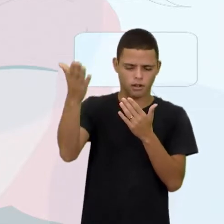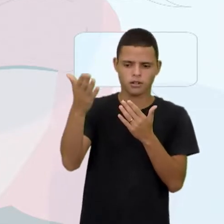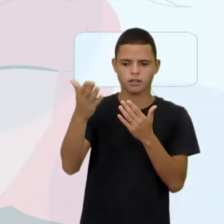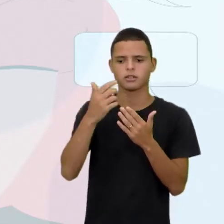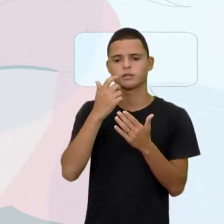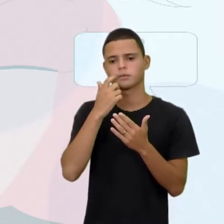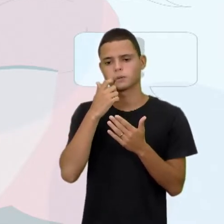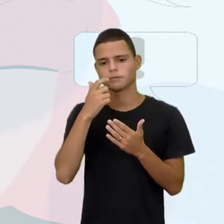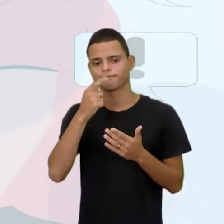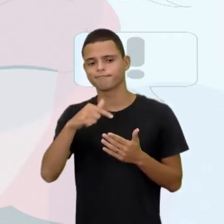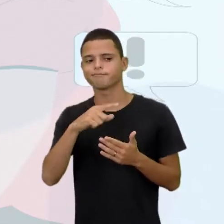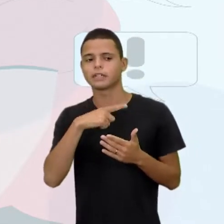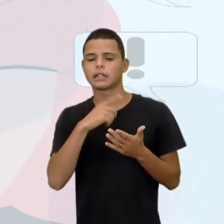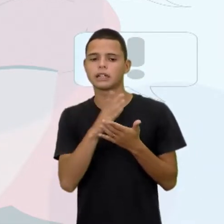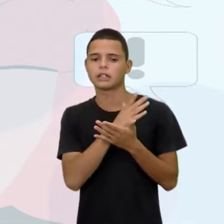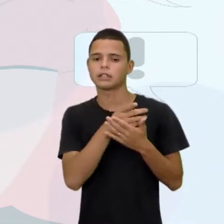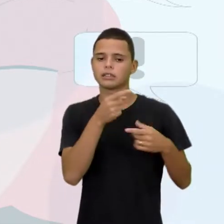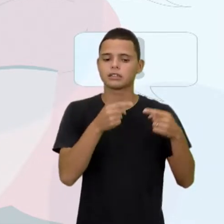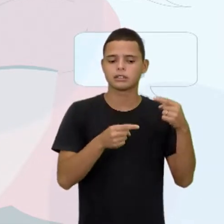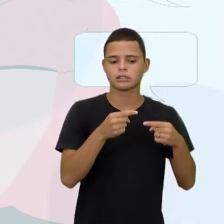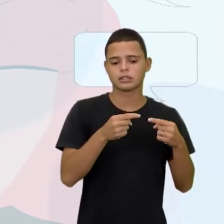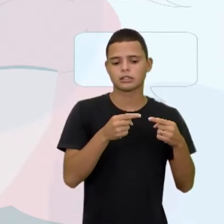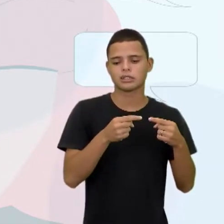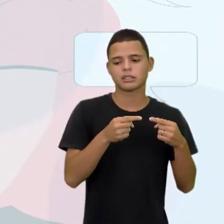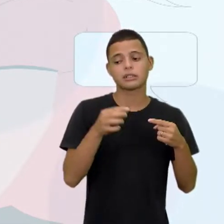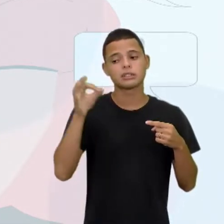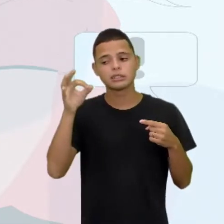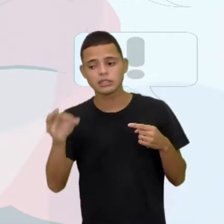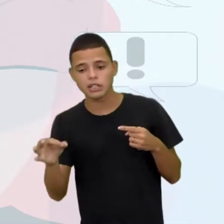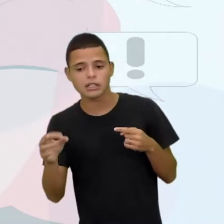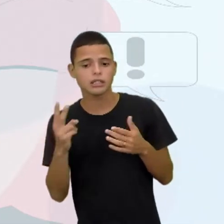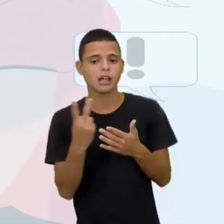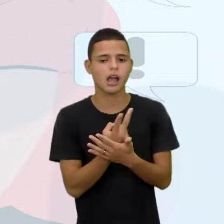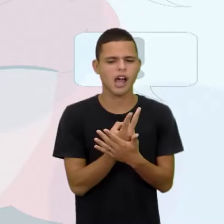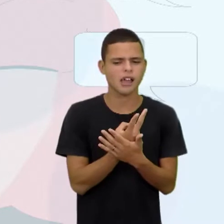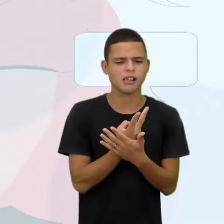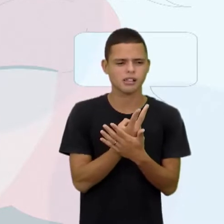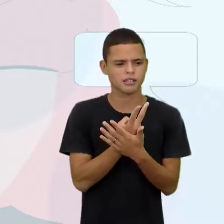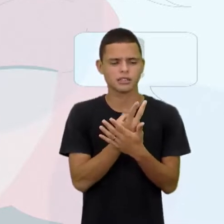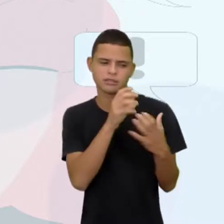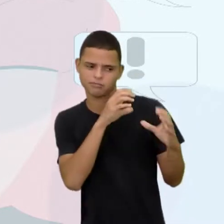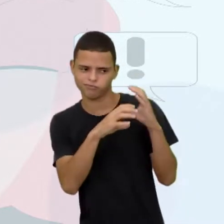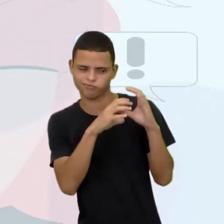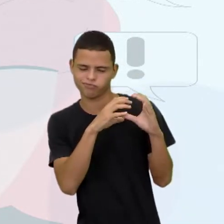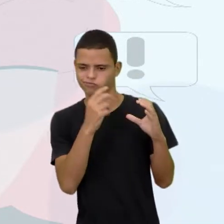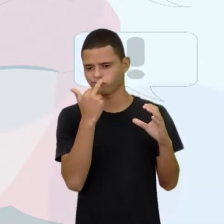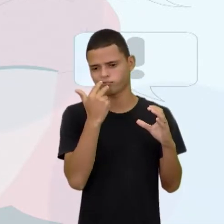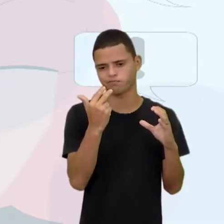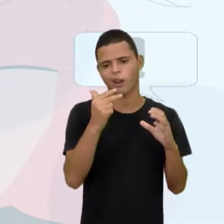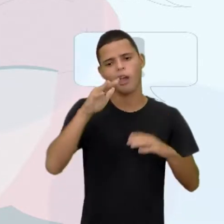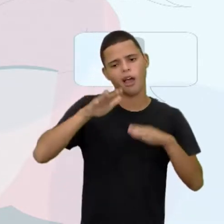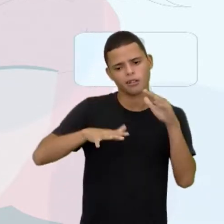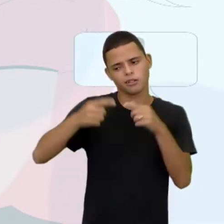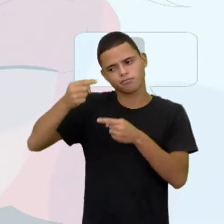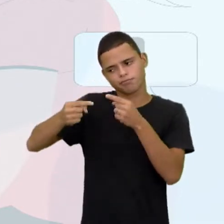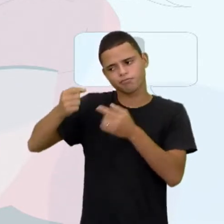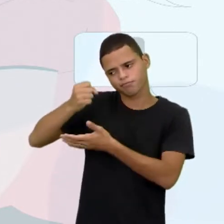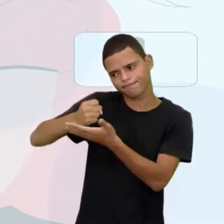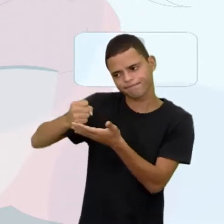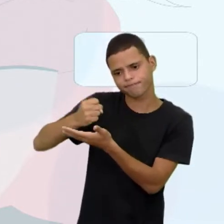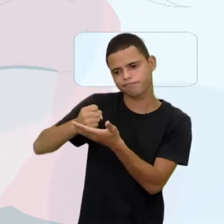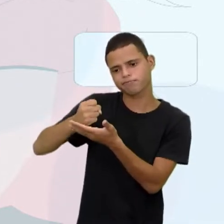com discussões sobre o certo e o errado na língua. E muitas das vezes, essas discussões baseiam-se em